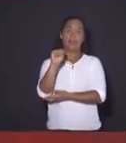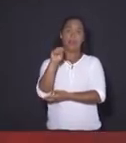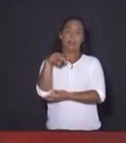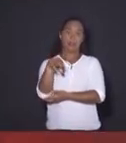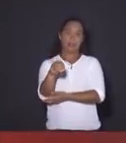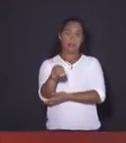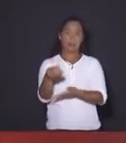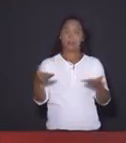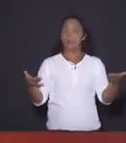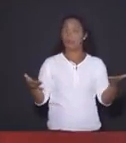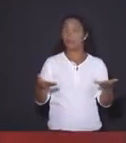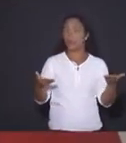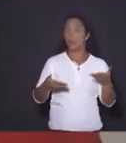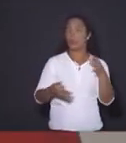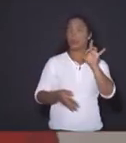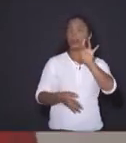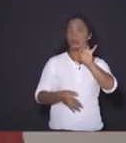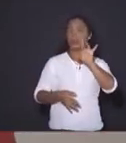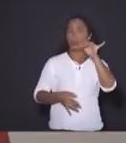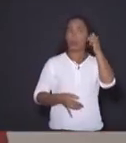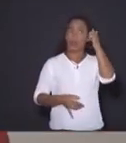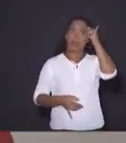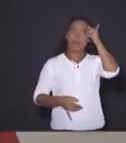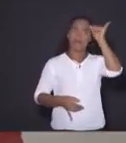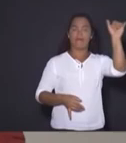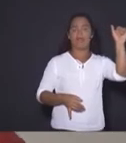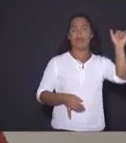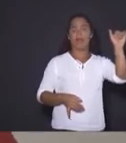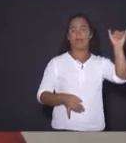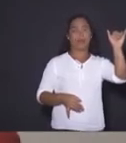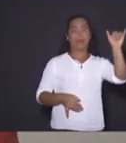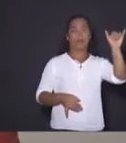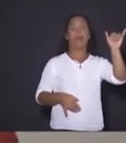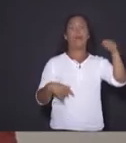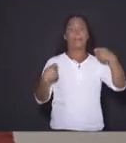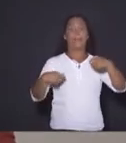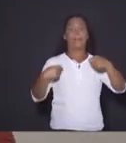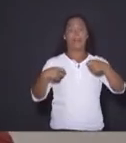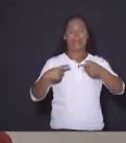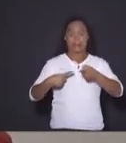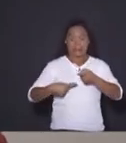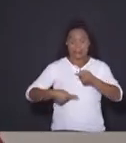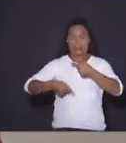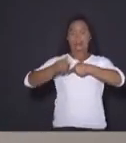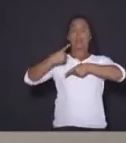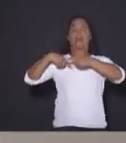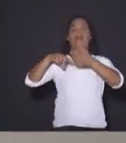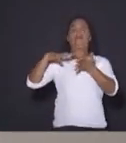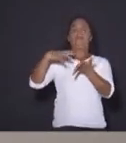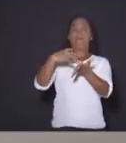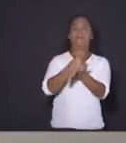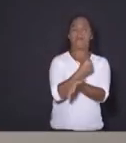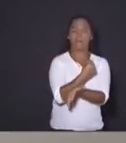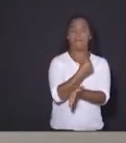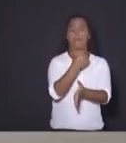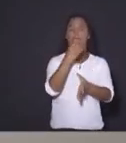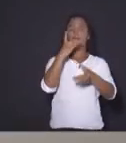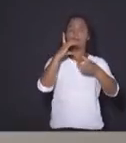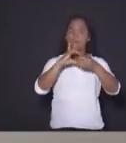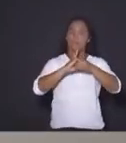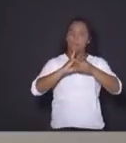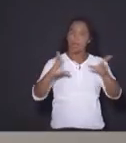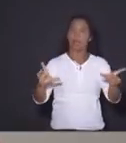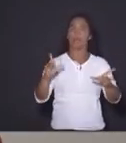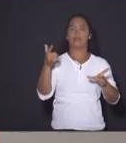só que evitar que isso acontecesse não tem que reconquistar a nossa democracia e assim aprofundá la